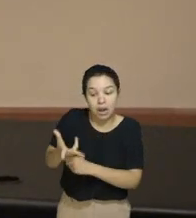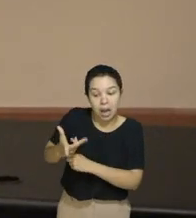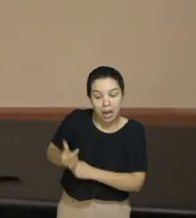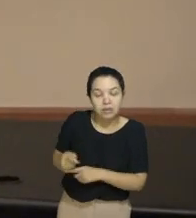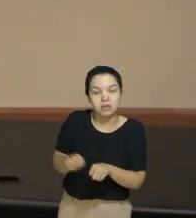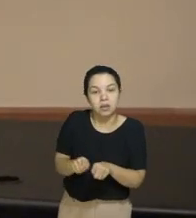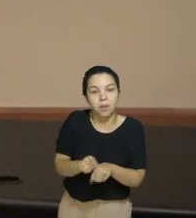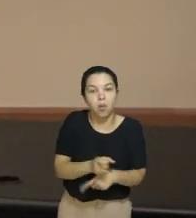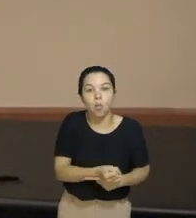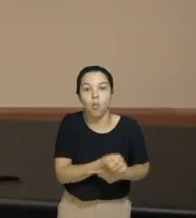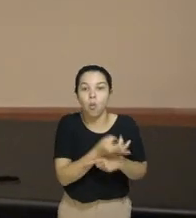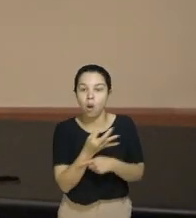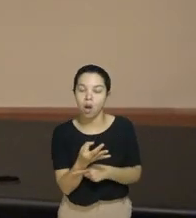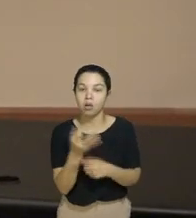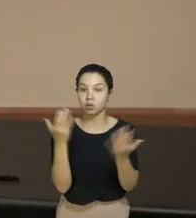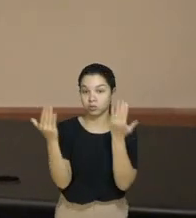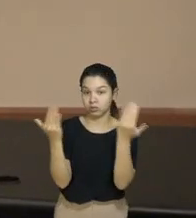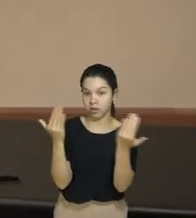teste, um deles,